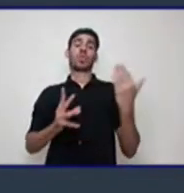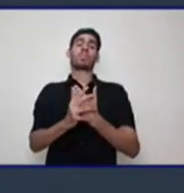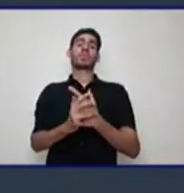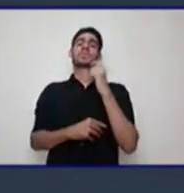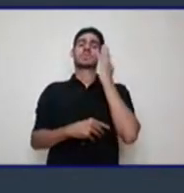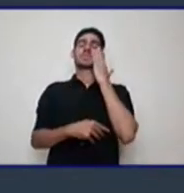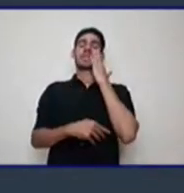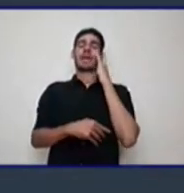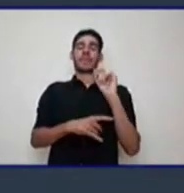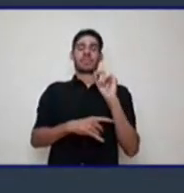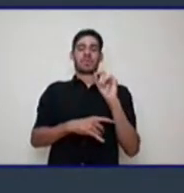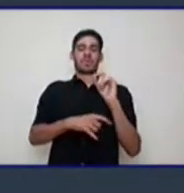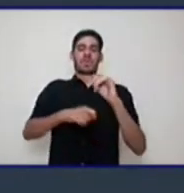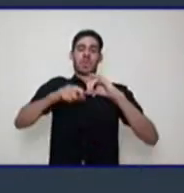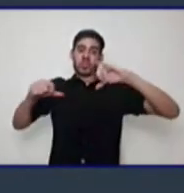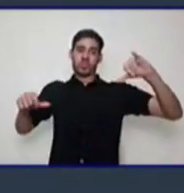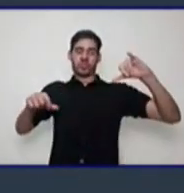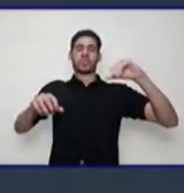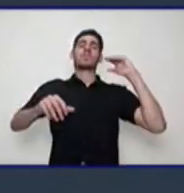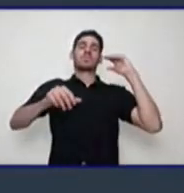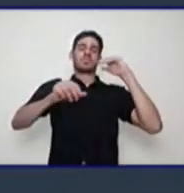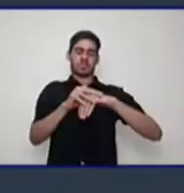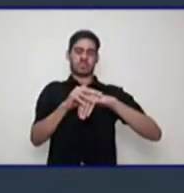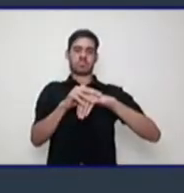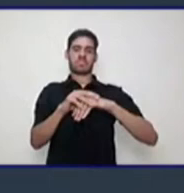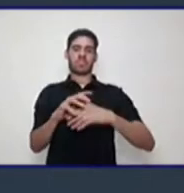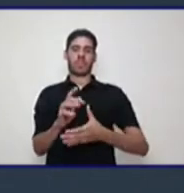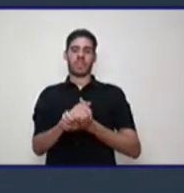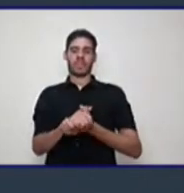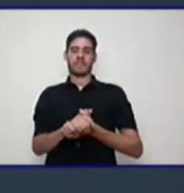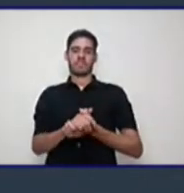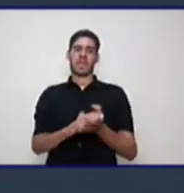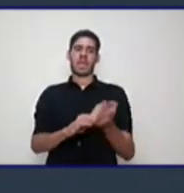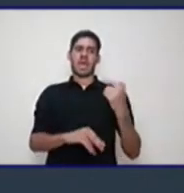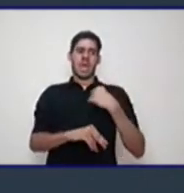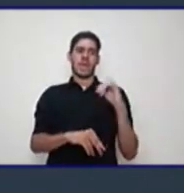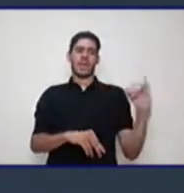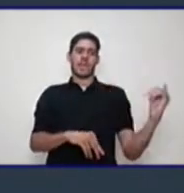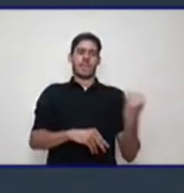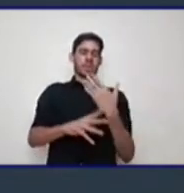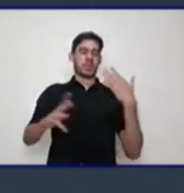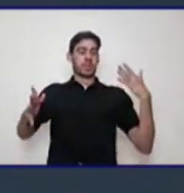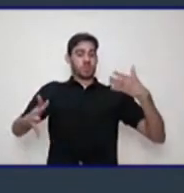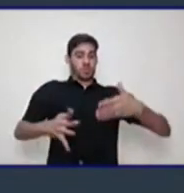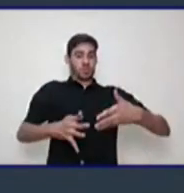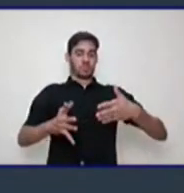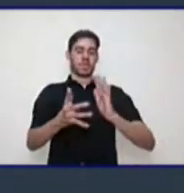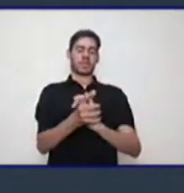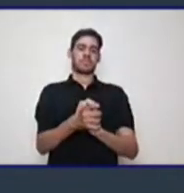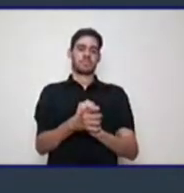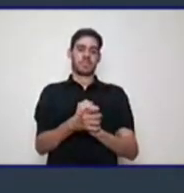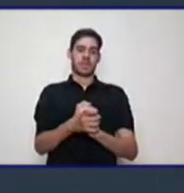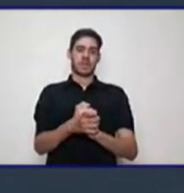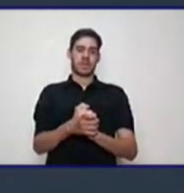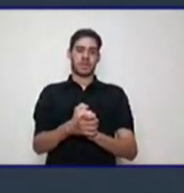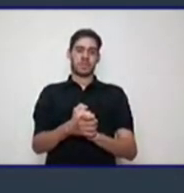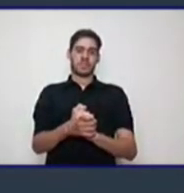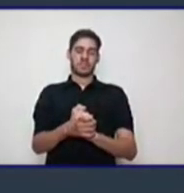cenário da campanha eleitoral. Eu tive a oportunidade de participar